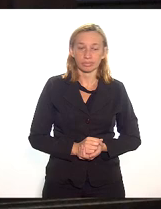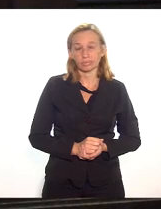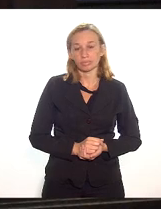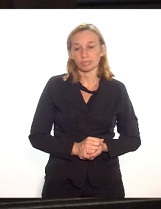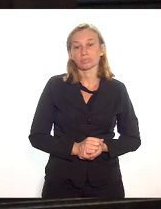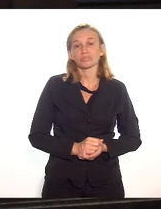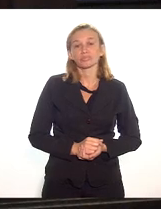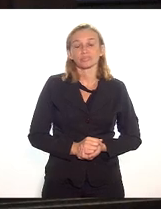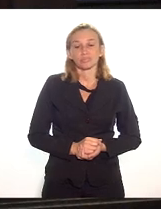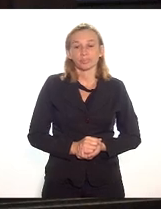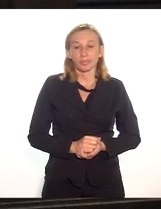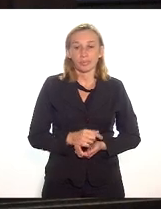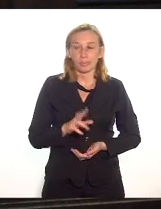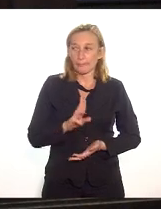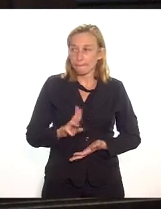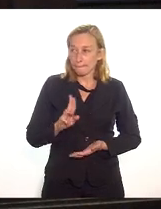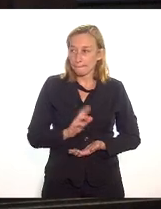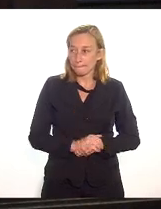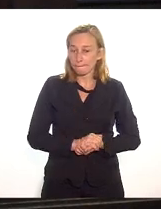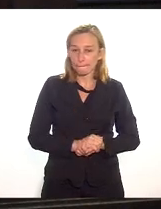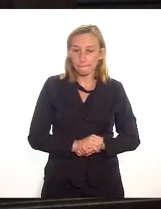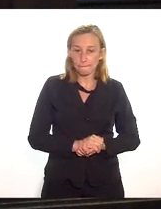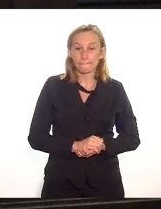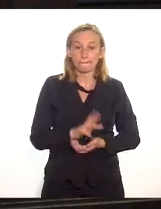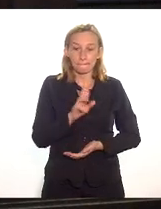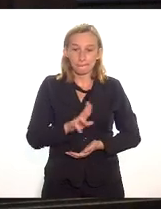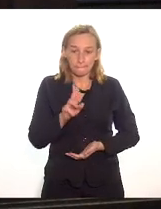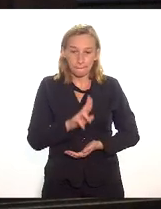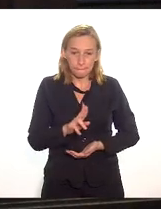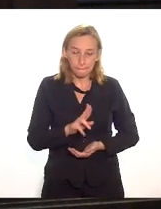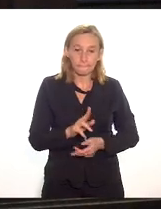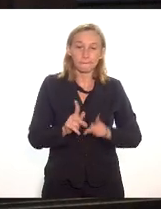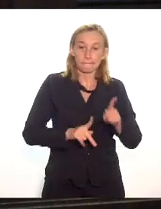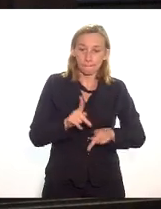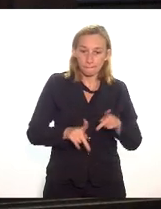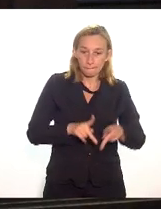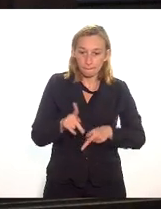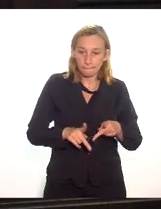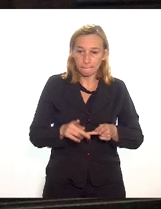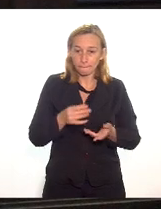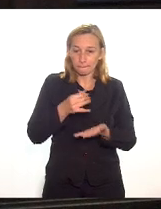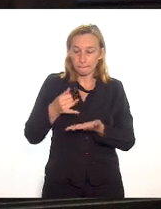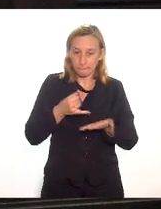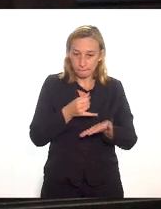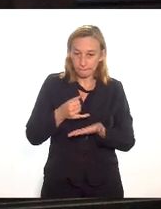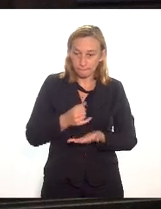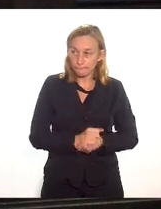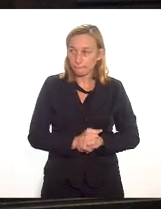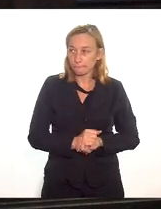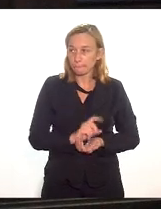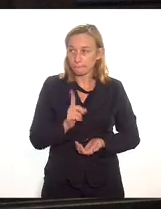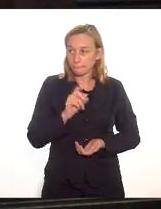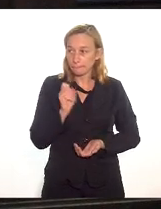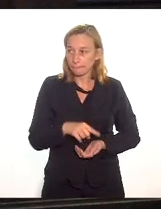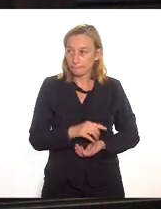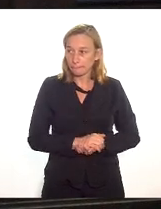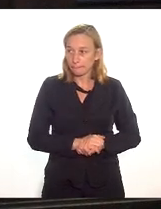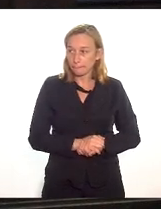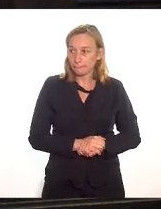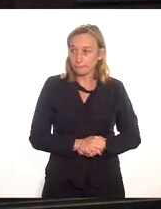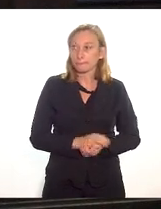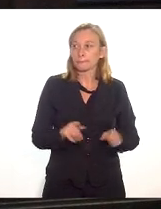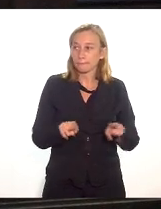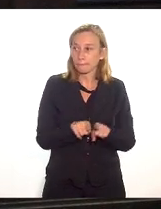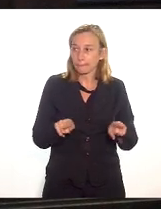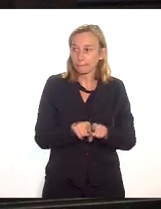da mercantilização, para a lógica do lucro e da acumulação do capital. Tem que haver controle estatal e tem que haver